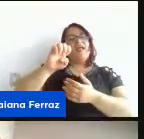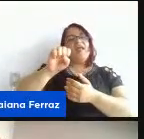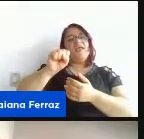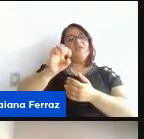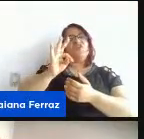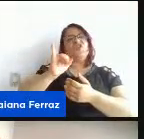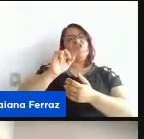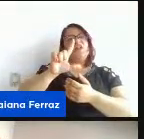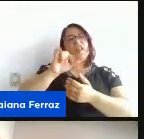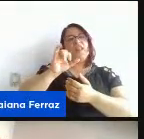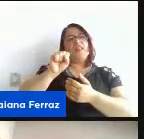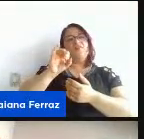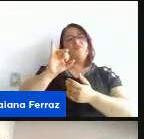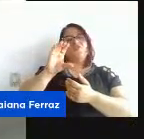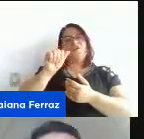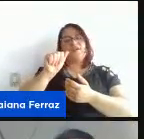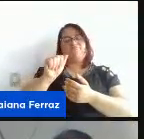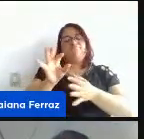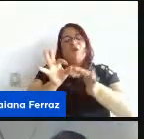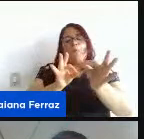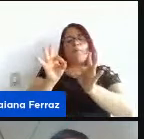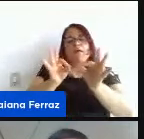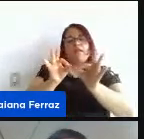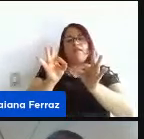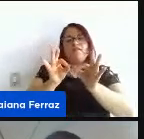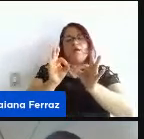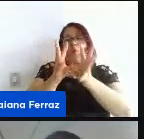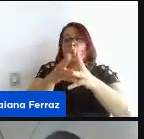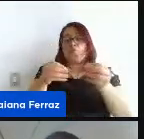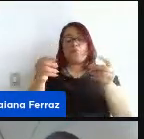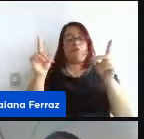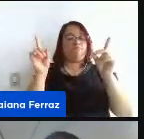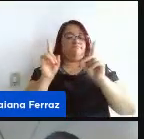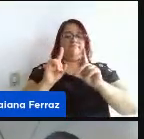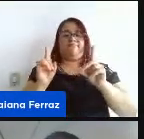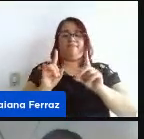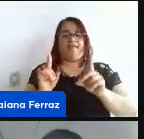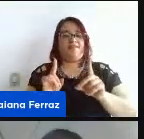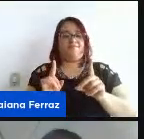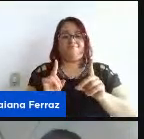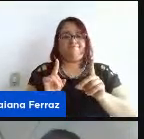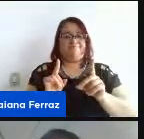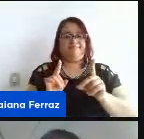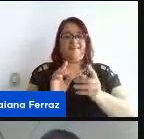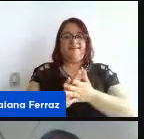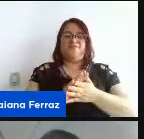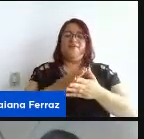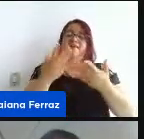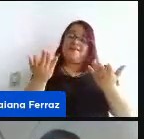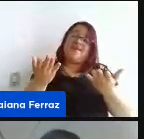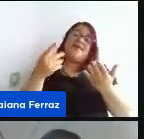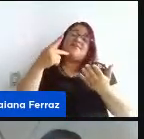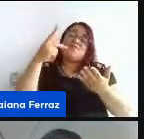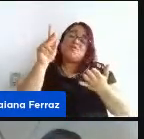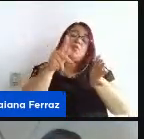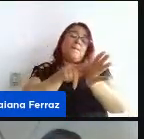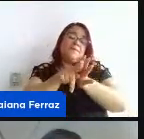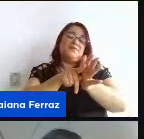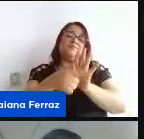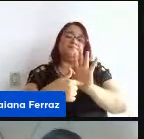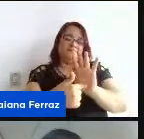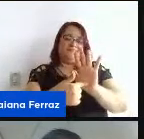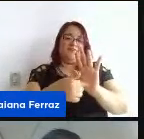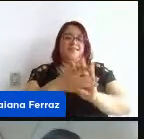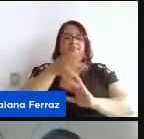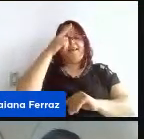que desapareceu. Não desapareceu, né, professor? Está aí no seu trabalho. E aí lembrei